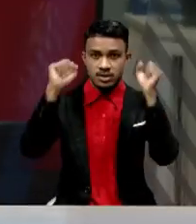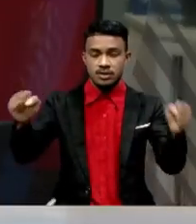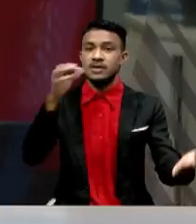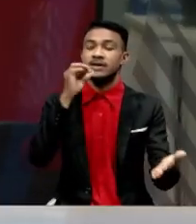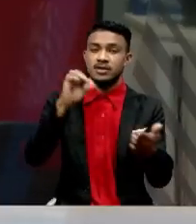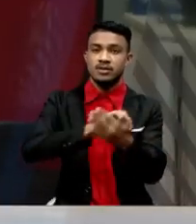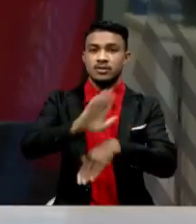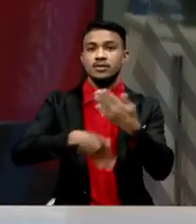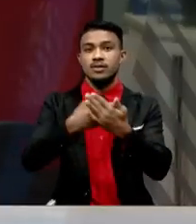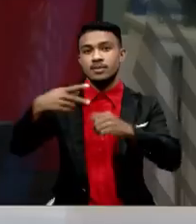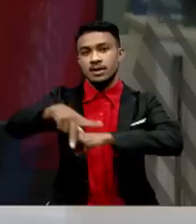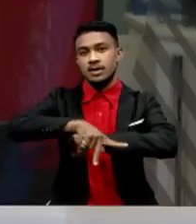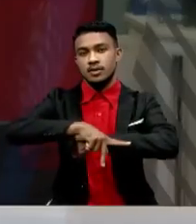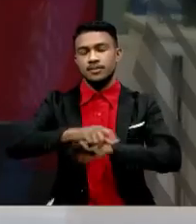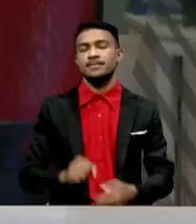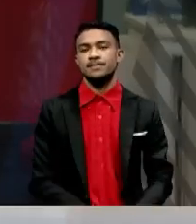do partido.